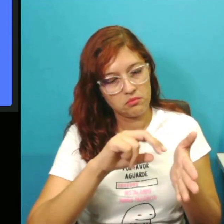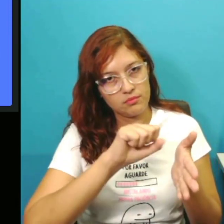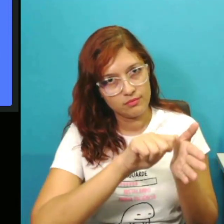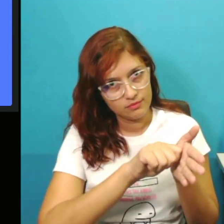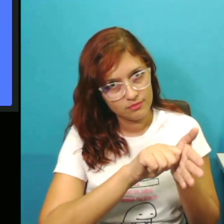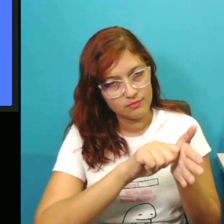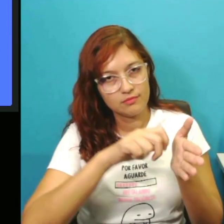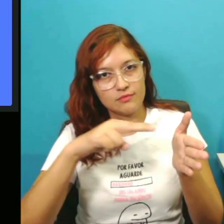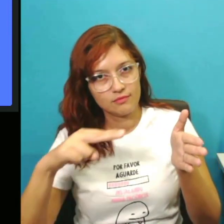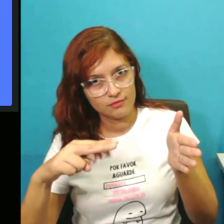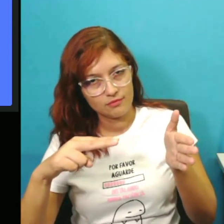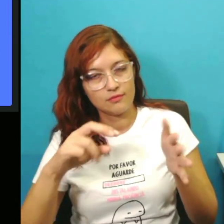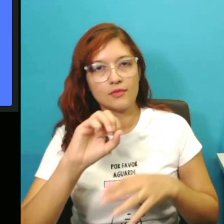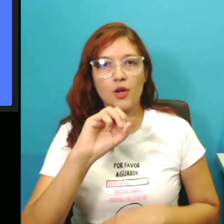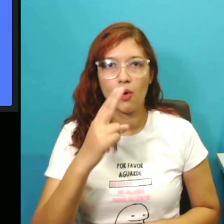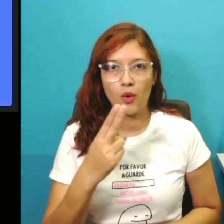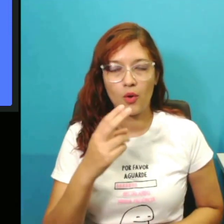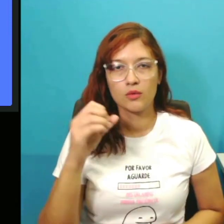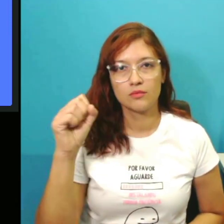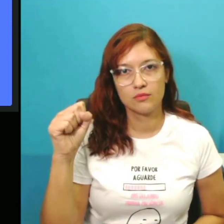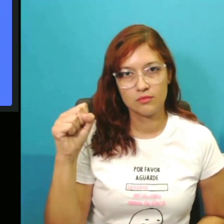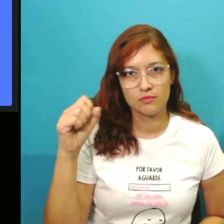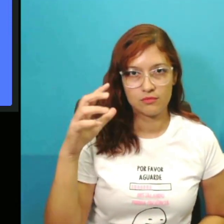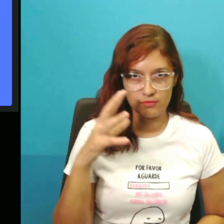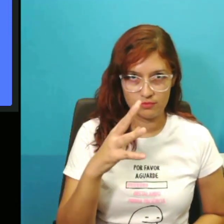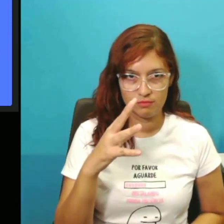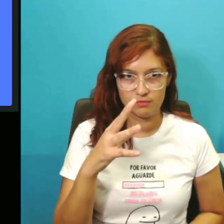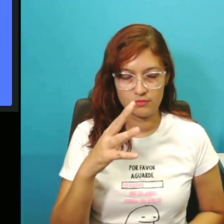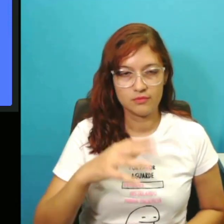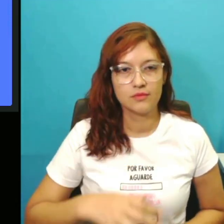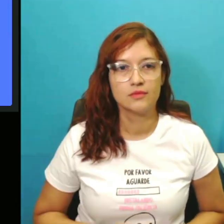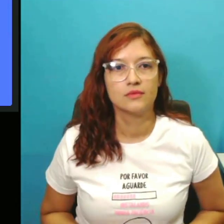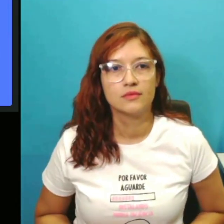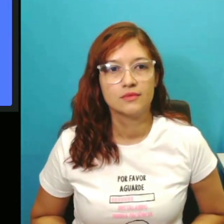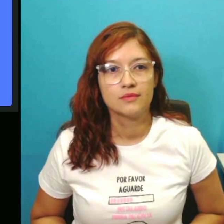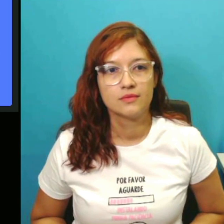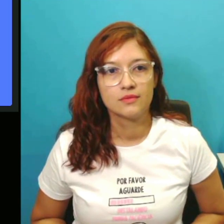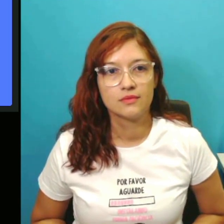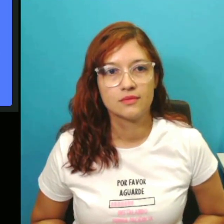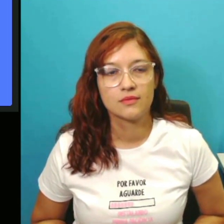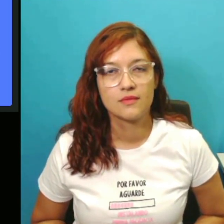Esse é o sinal de ótica, ou então esse.